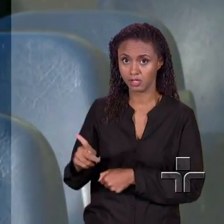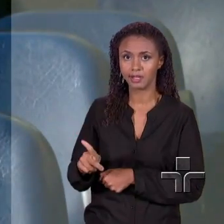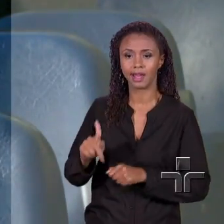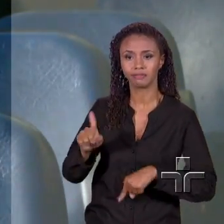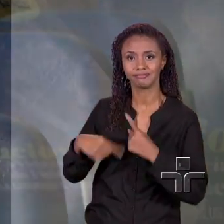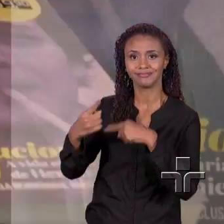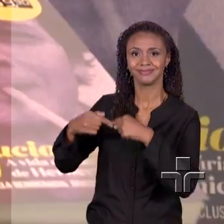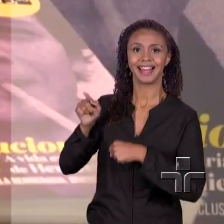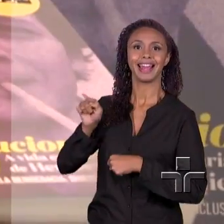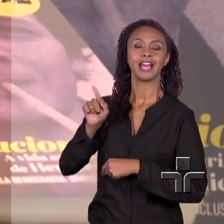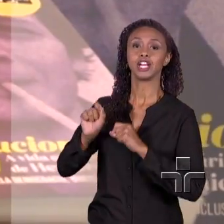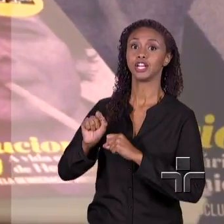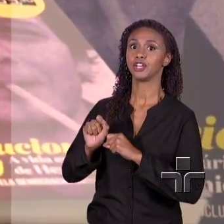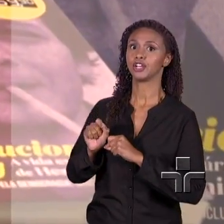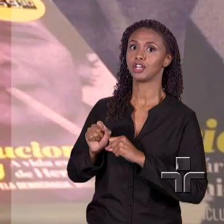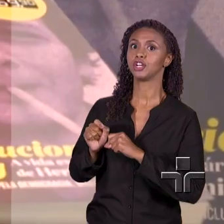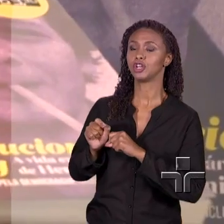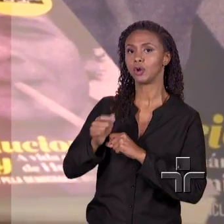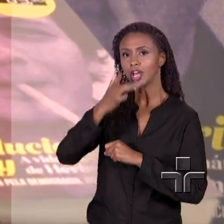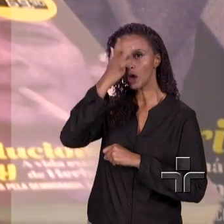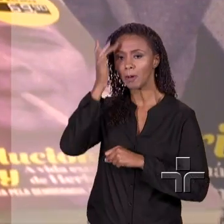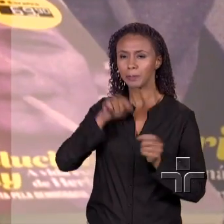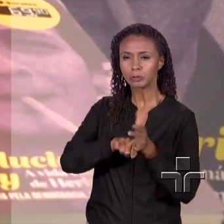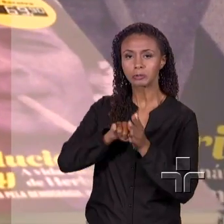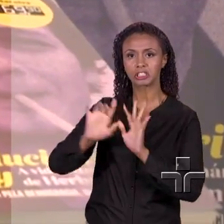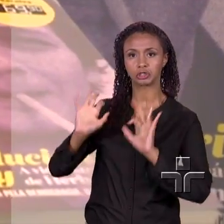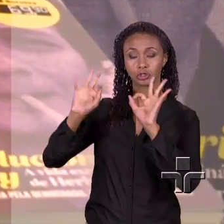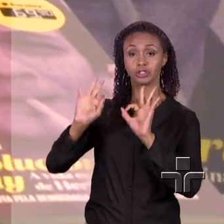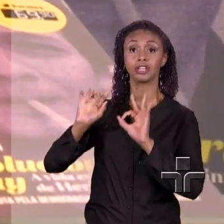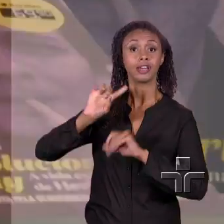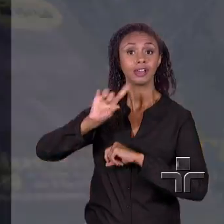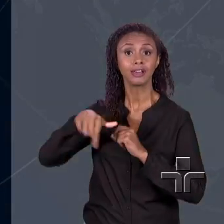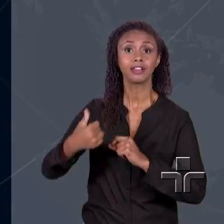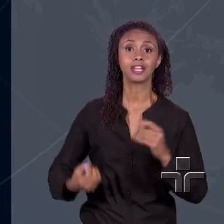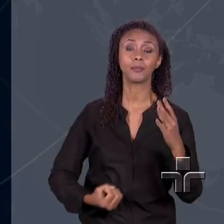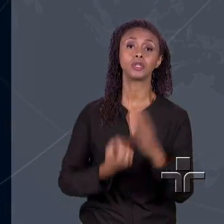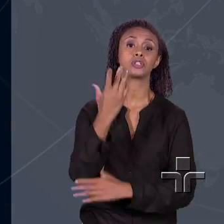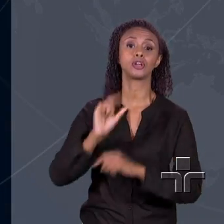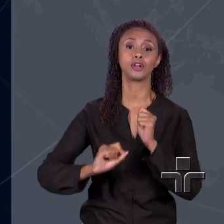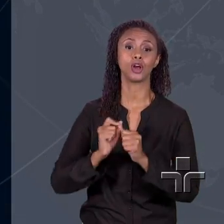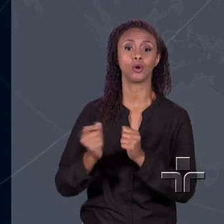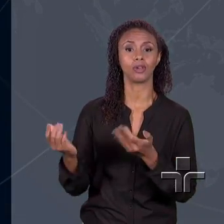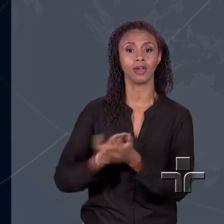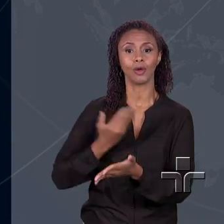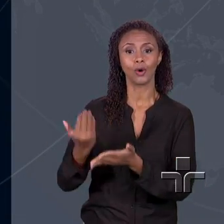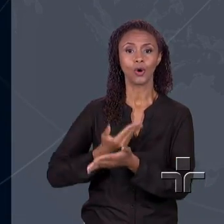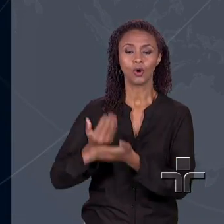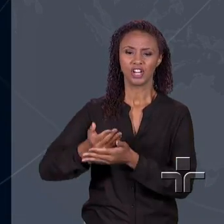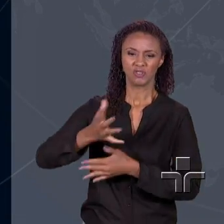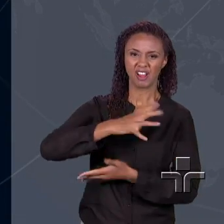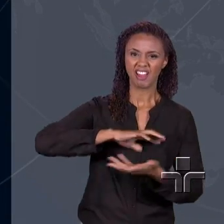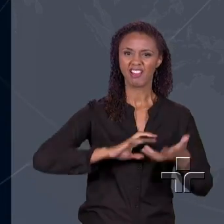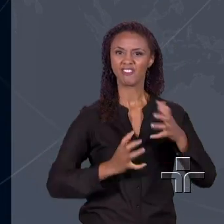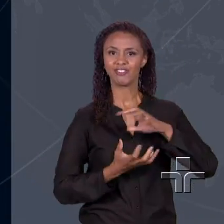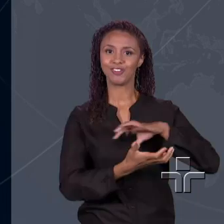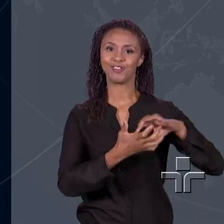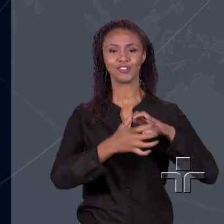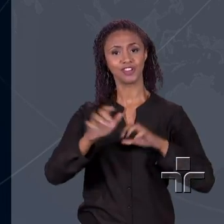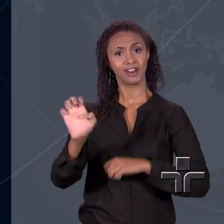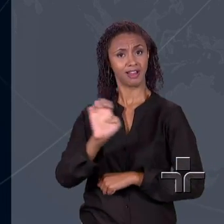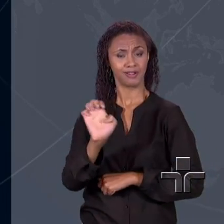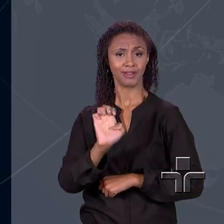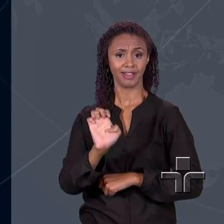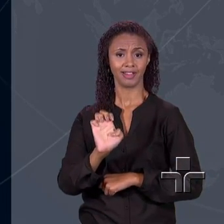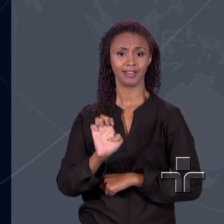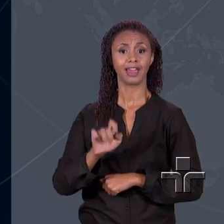privilegiado daquele período, o que o levou a escrever o livro Revolucionário e Gay, a extraordinária vida de Herbert Daniel, pioneiro